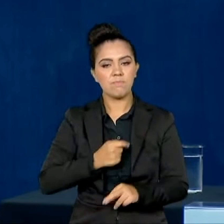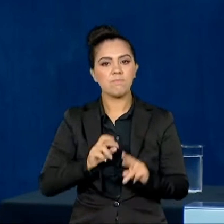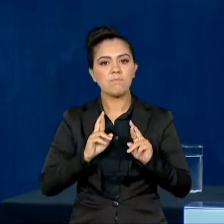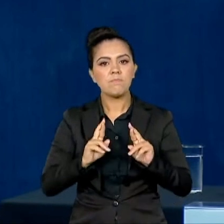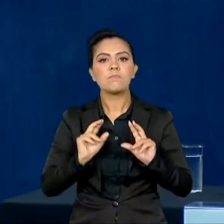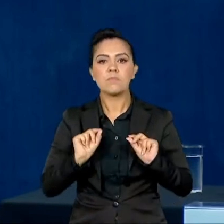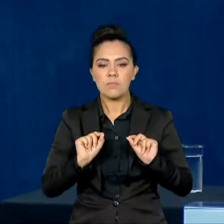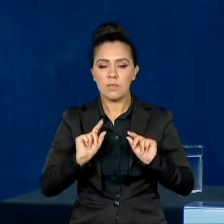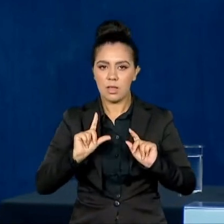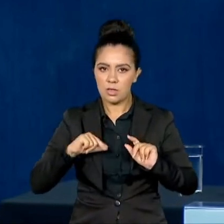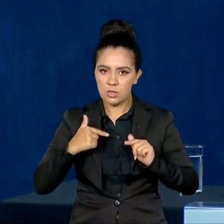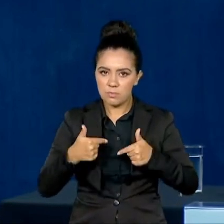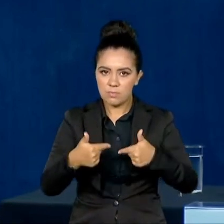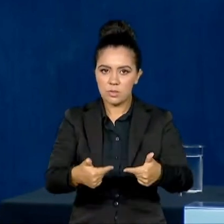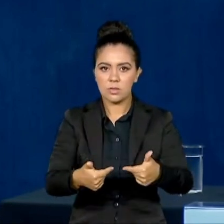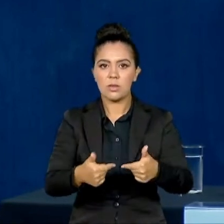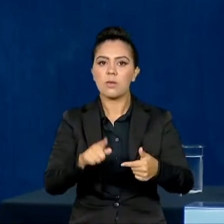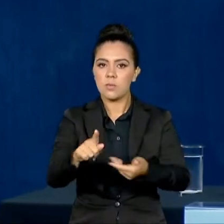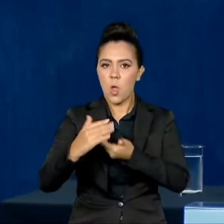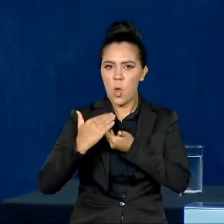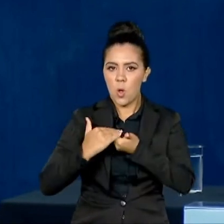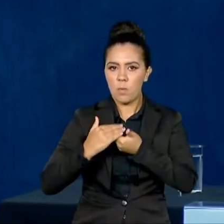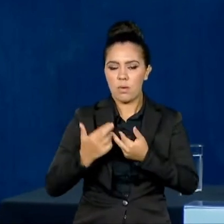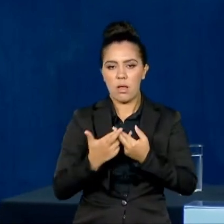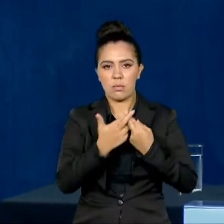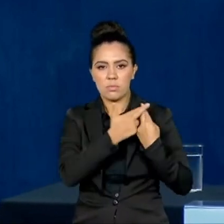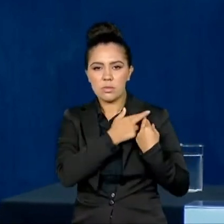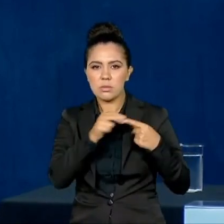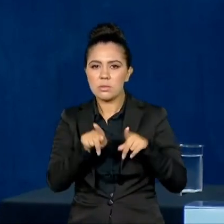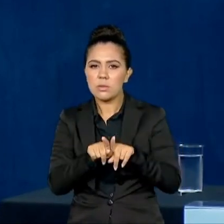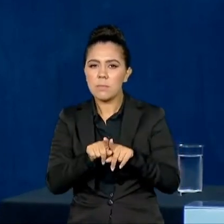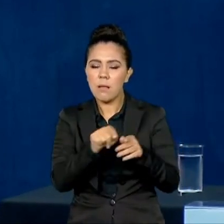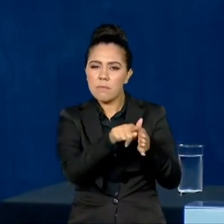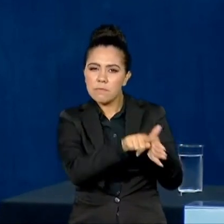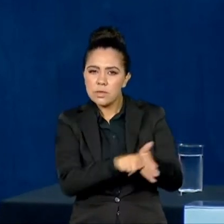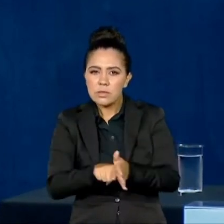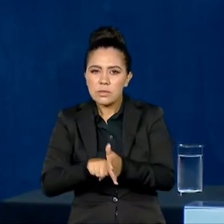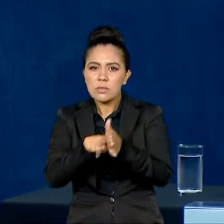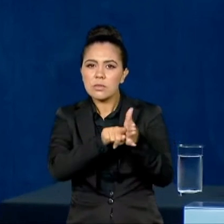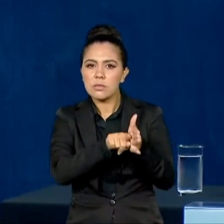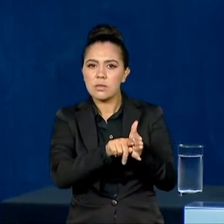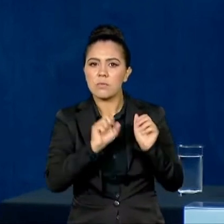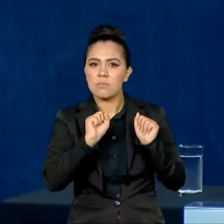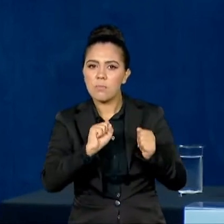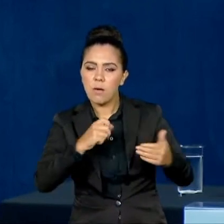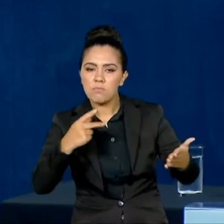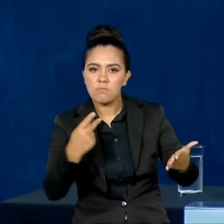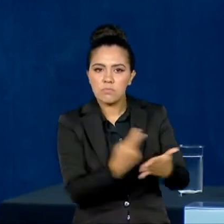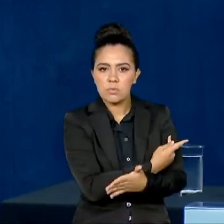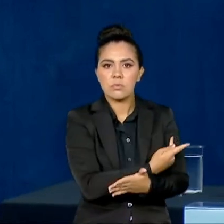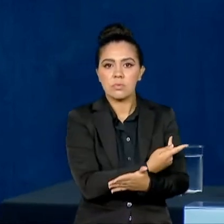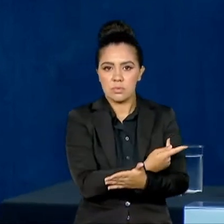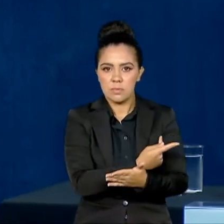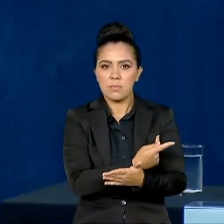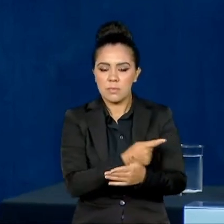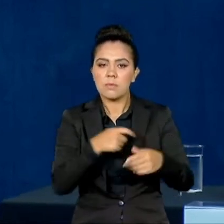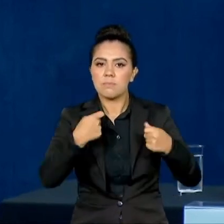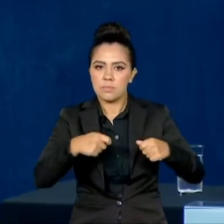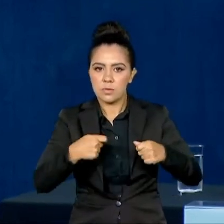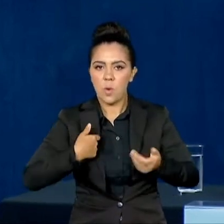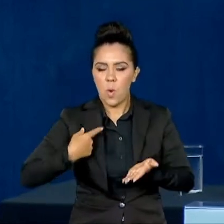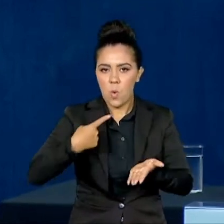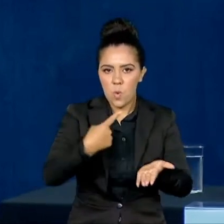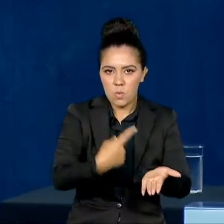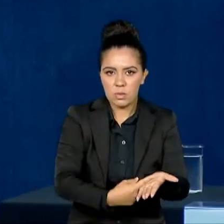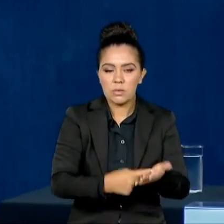na cobrança dessas responsabilidades, na investigação dos fatos que importem falta a esses compromissos, em busca